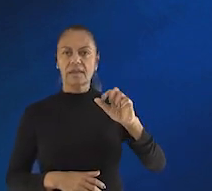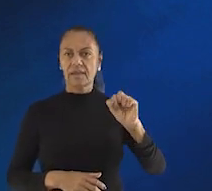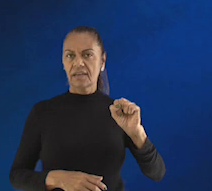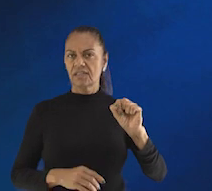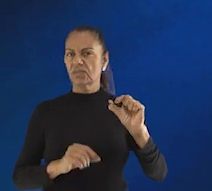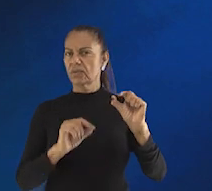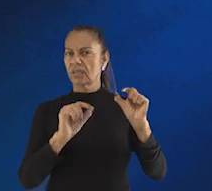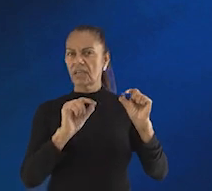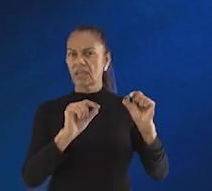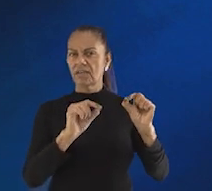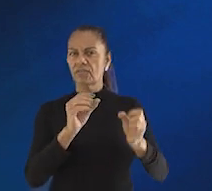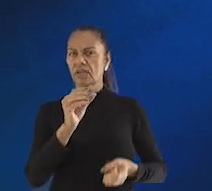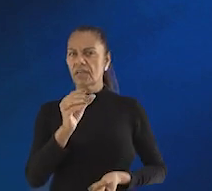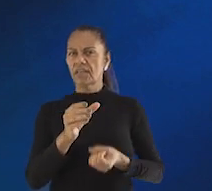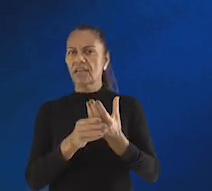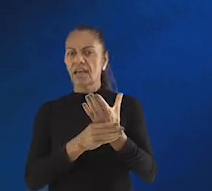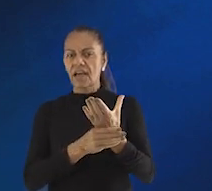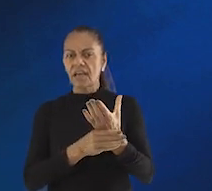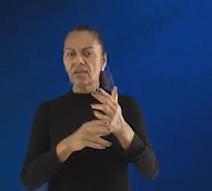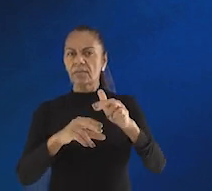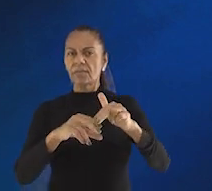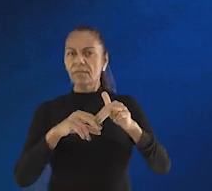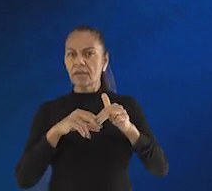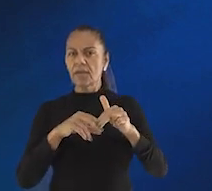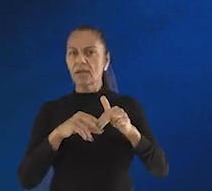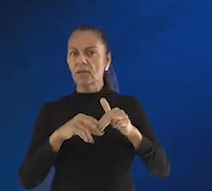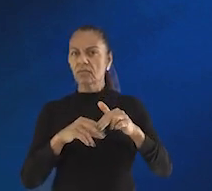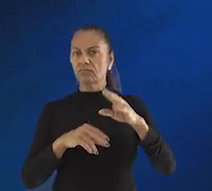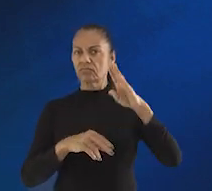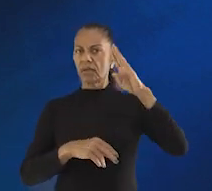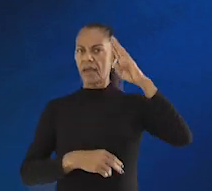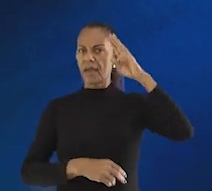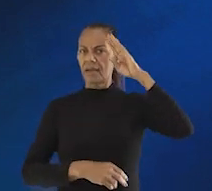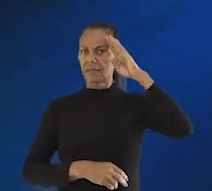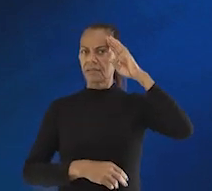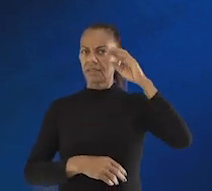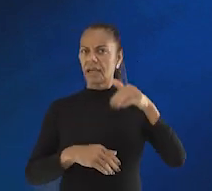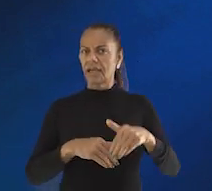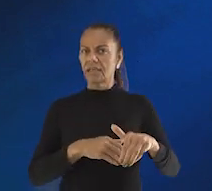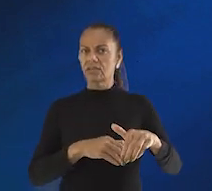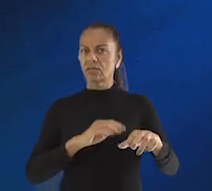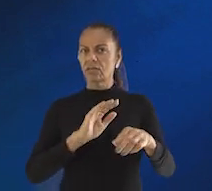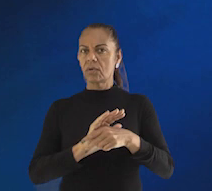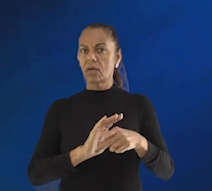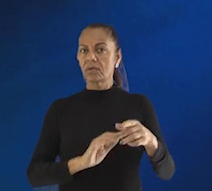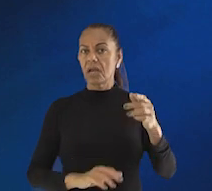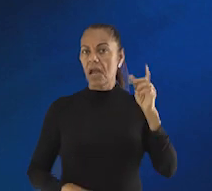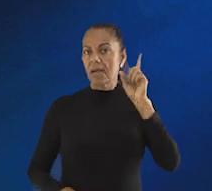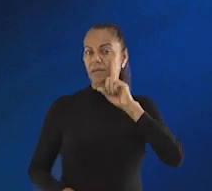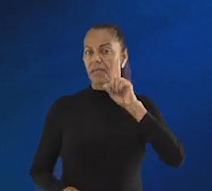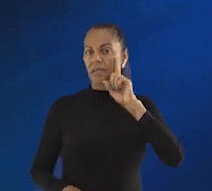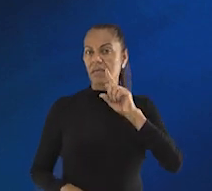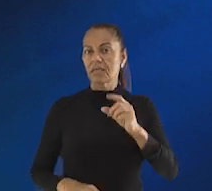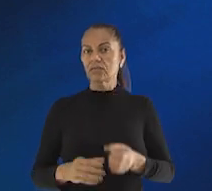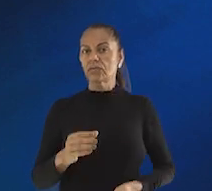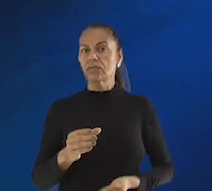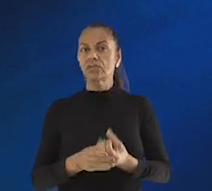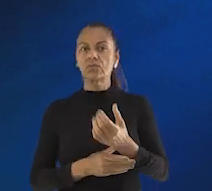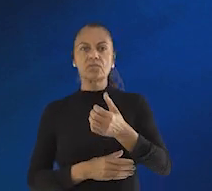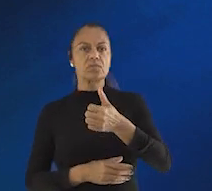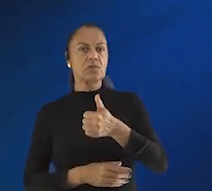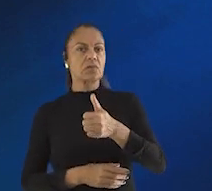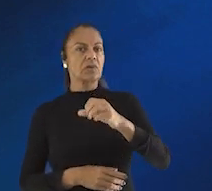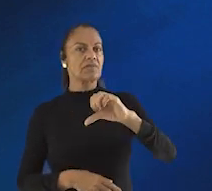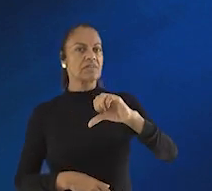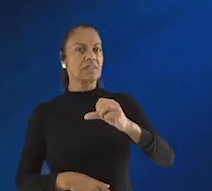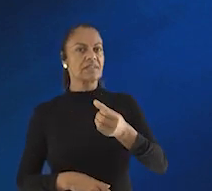GPS. Vocês sabiam que o GPS foi inventado para o exército americano? Pois é, ele surgiu por volta